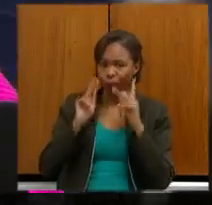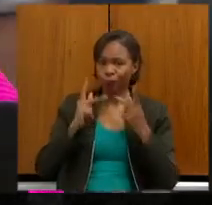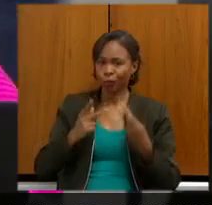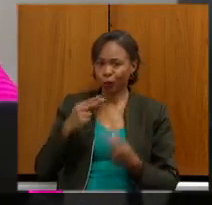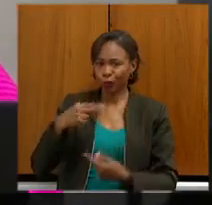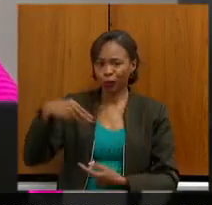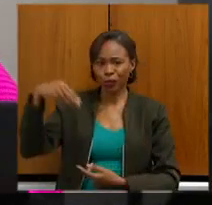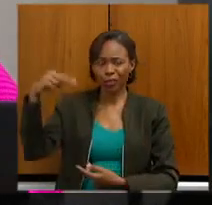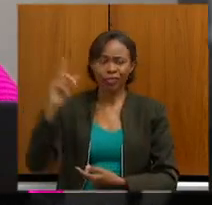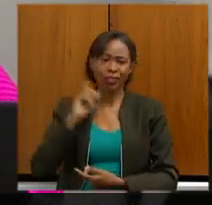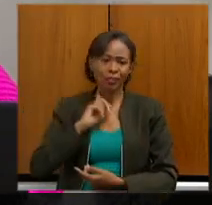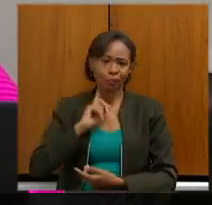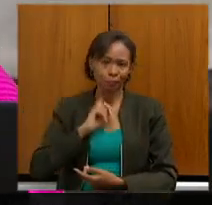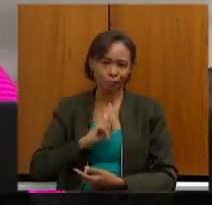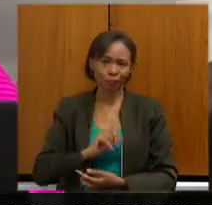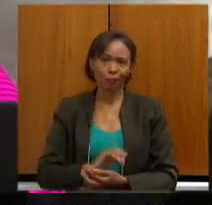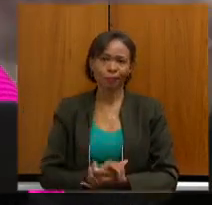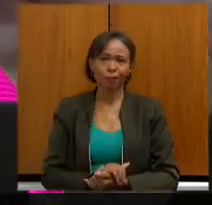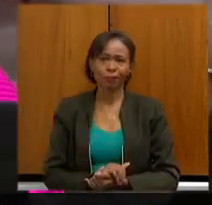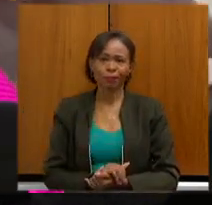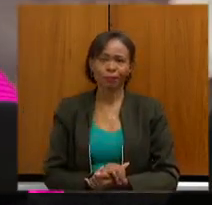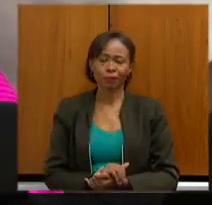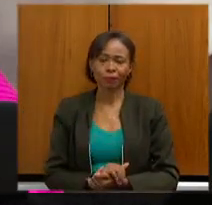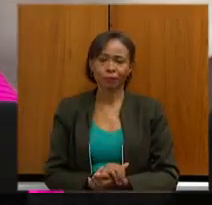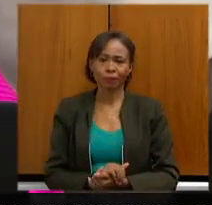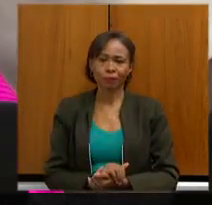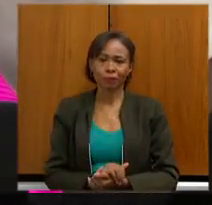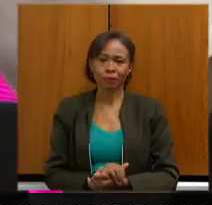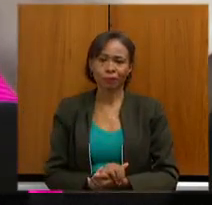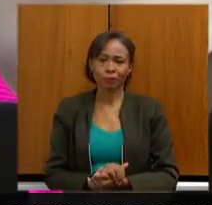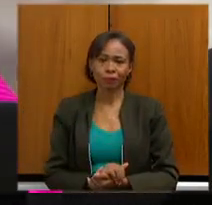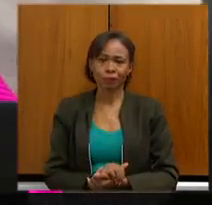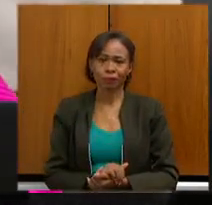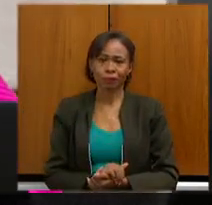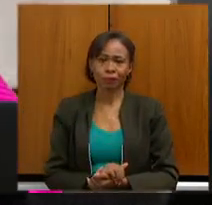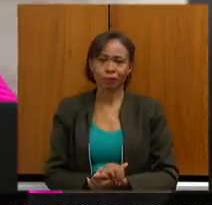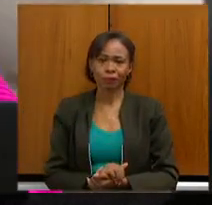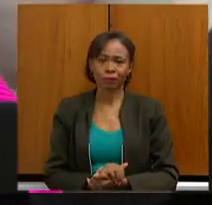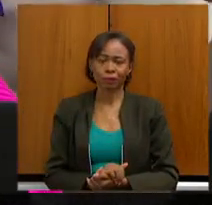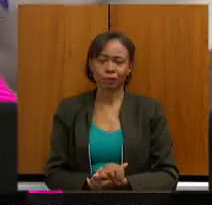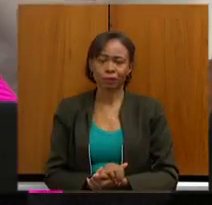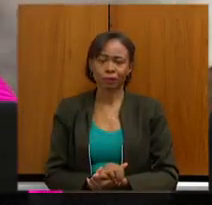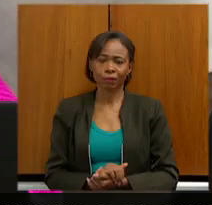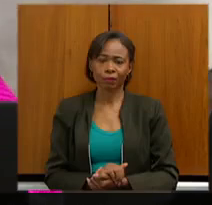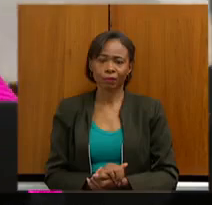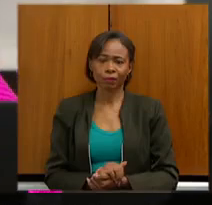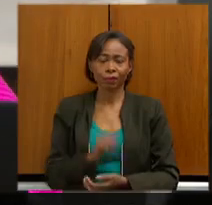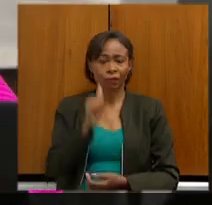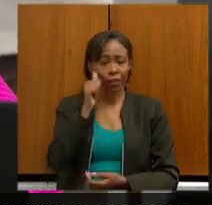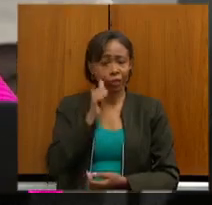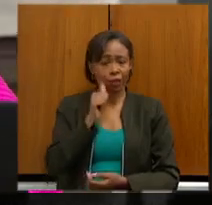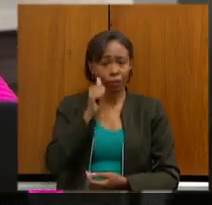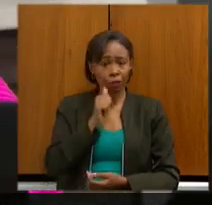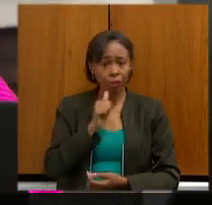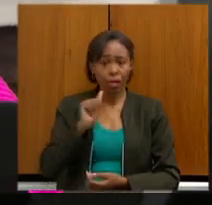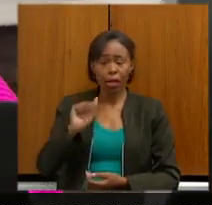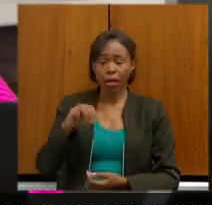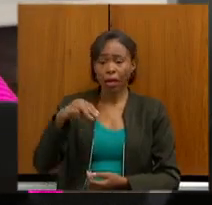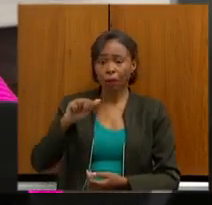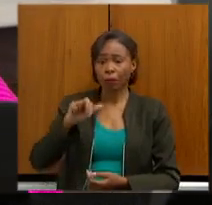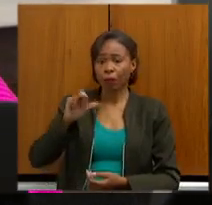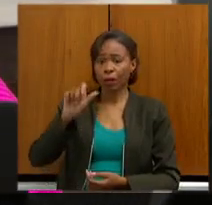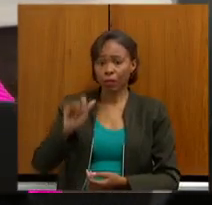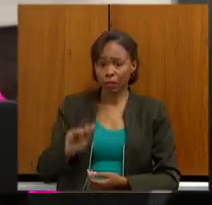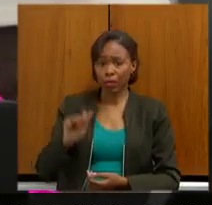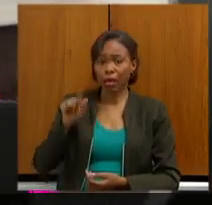Minas e a o cacique Cacique Anália Aparecida da